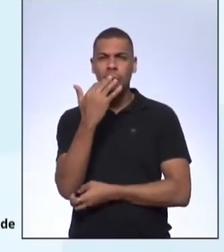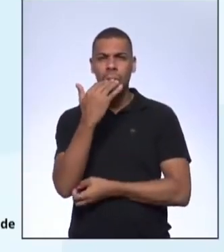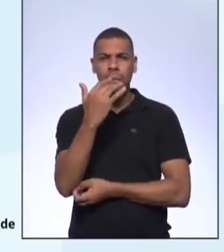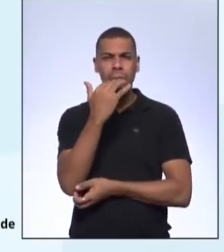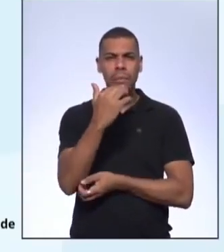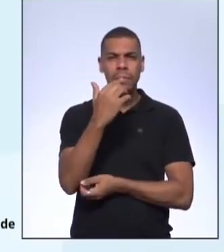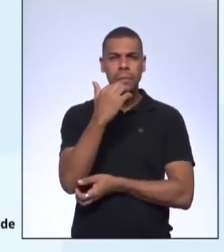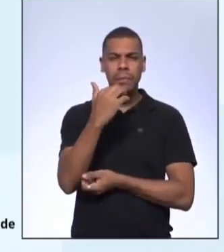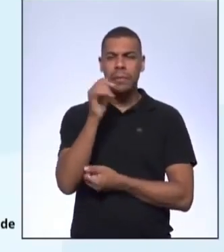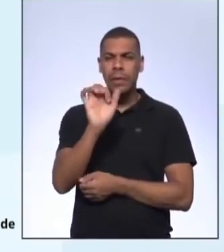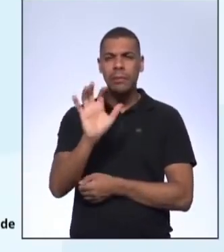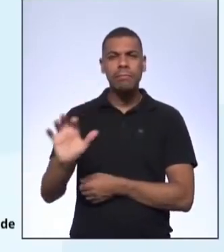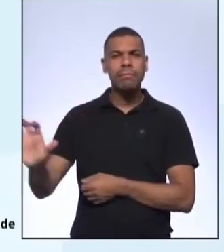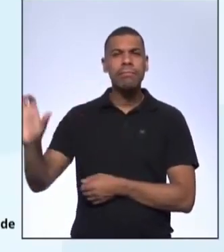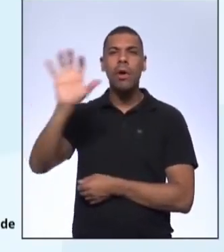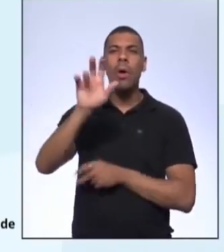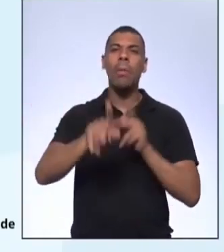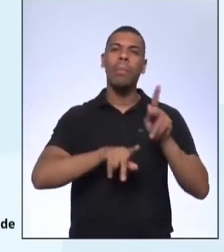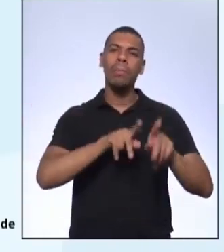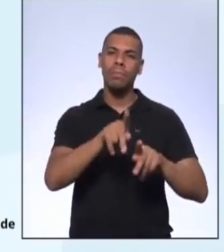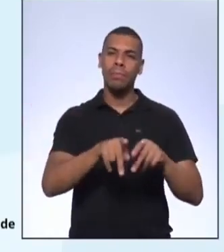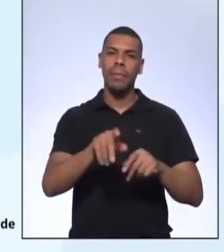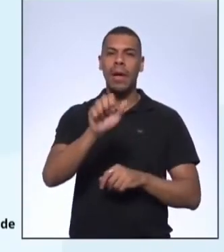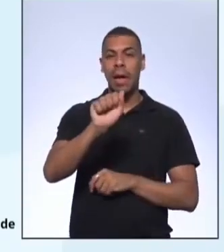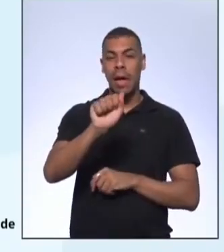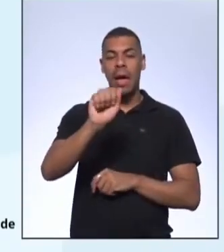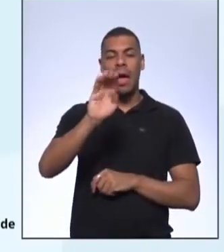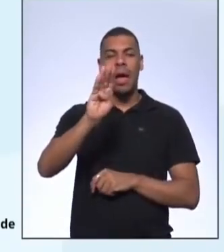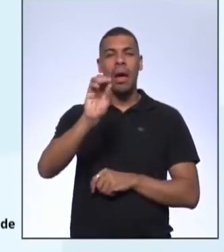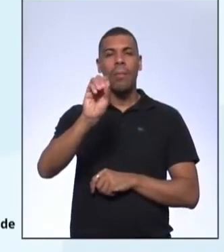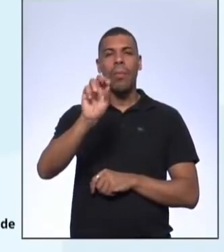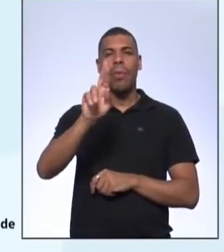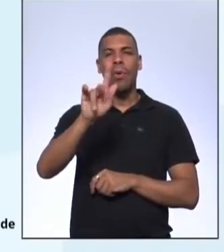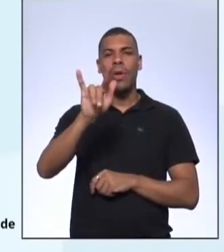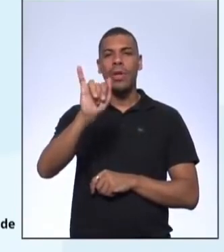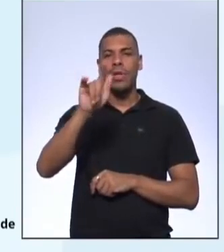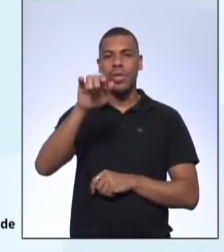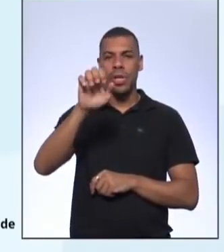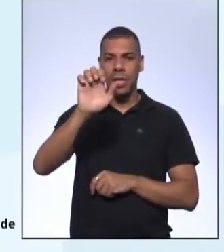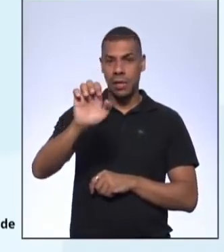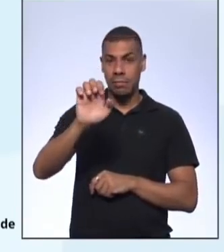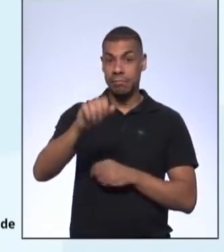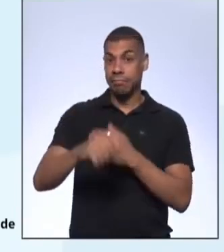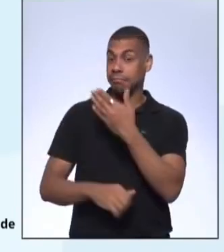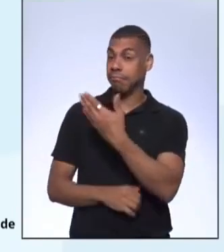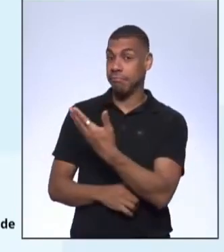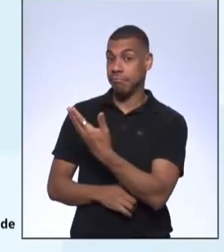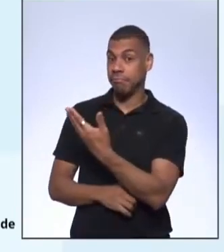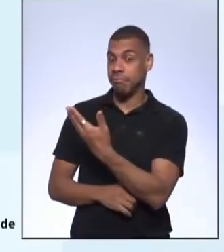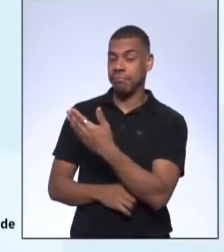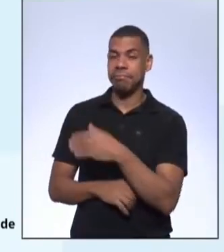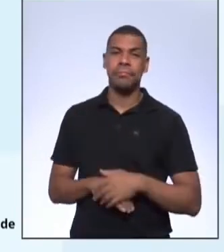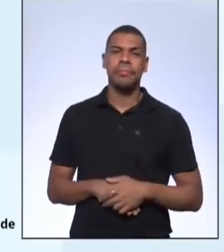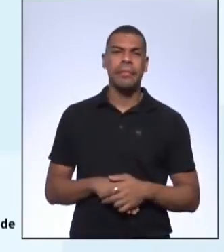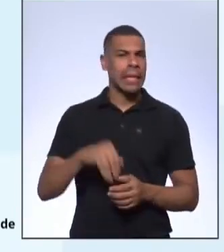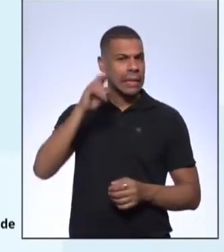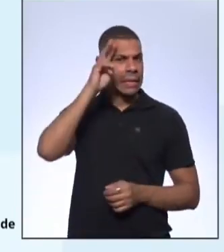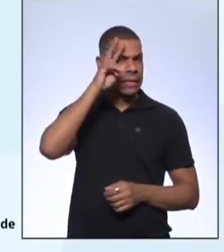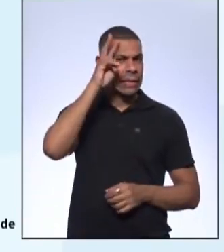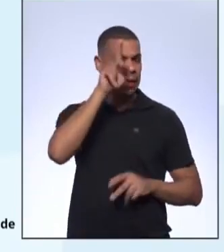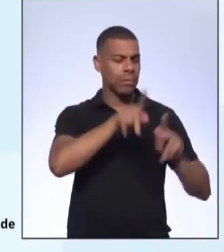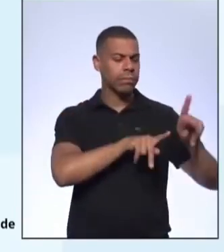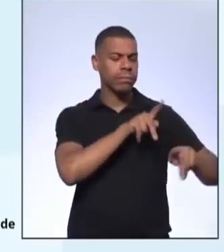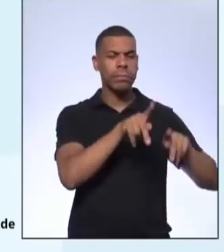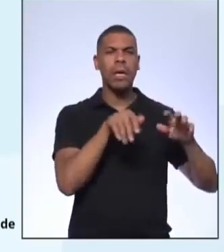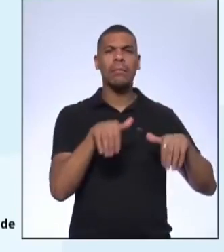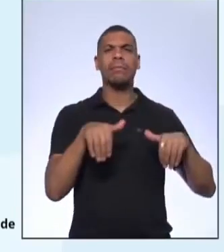aí, representa uma população aborígenes, né? Essa aí é a distribuição original. Lembrando que a população chegou na